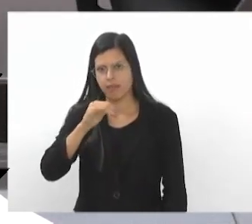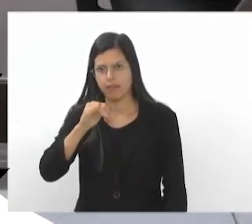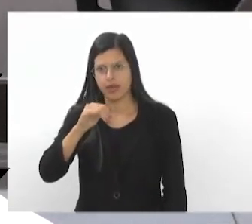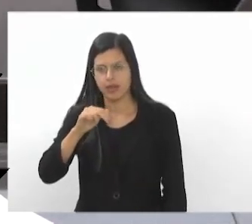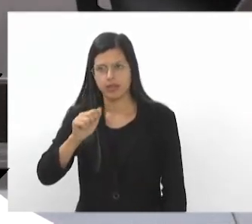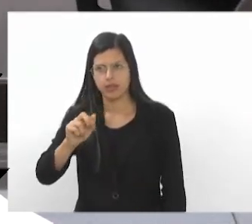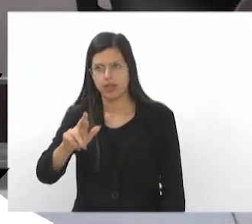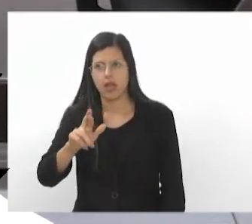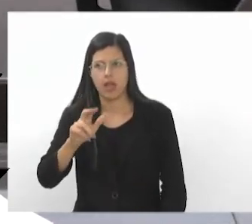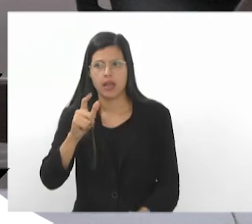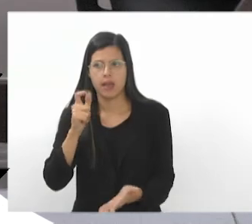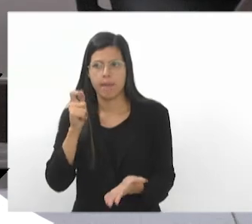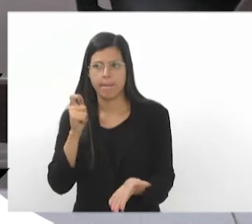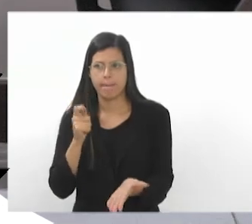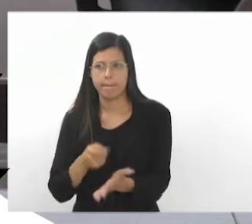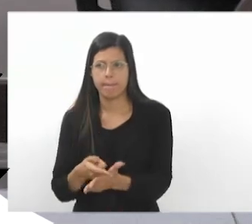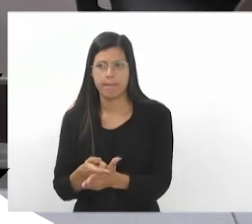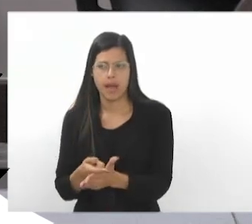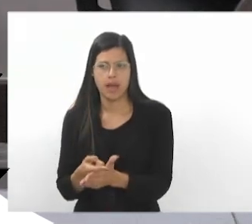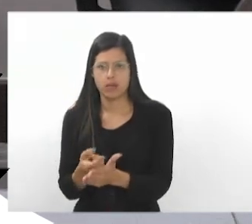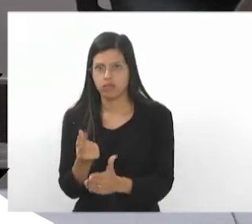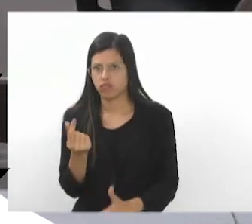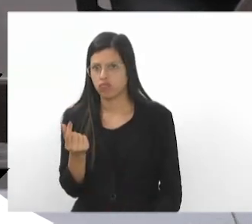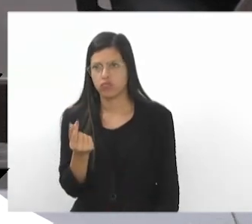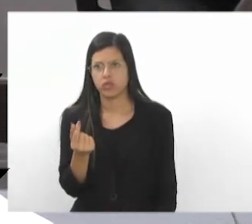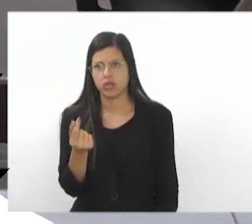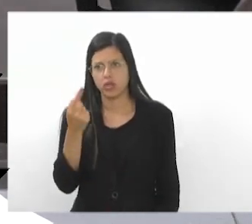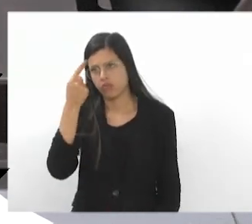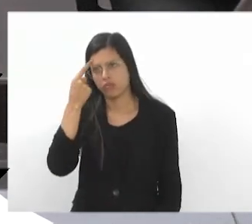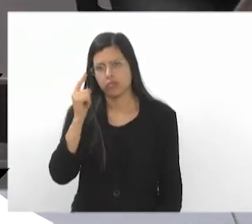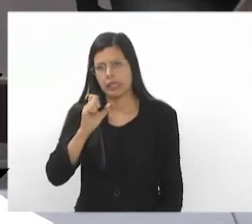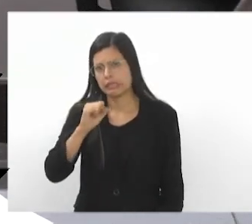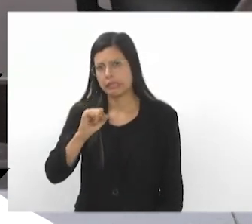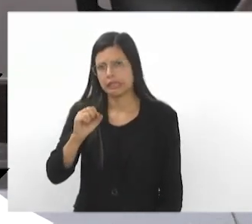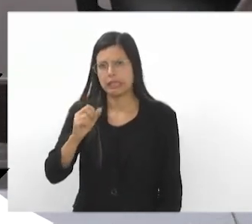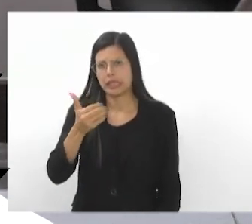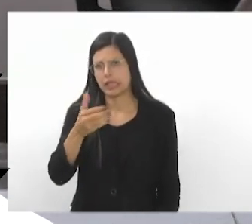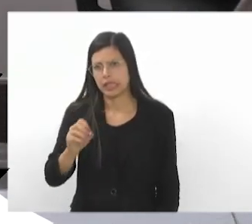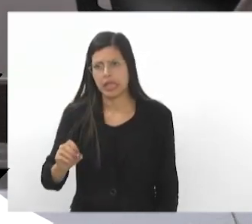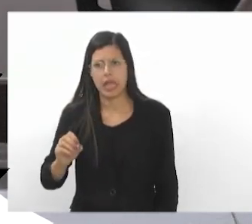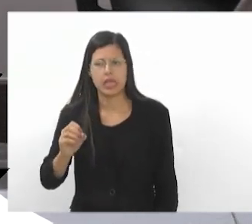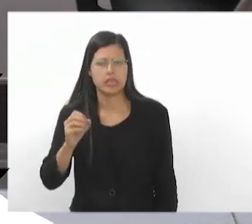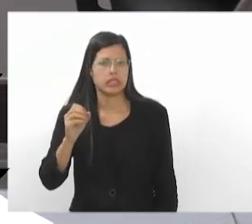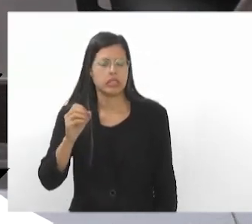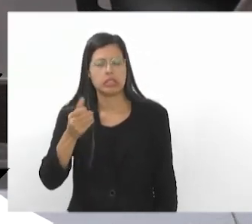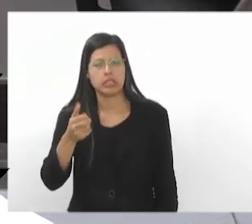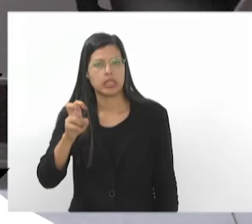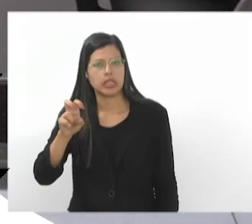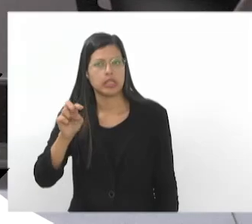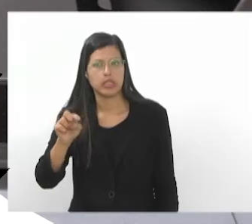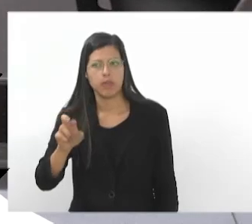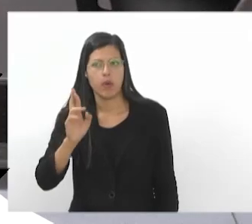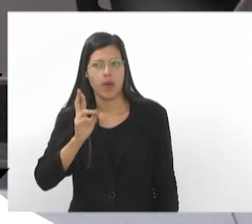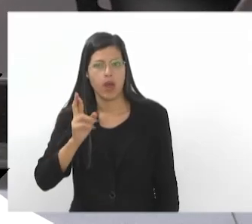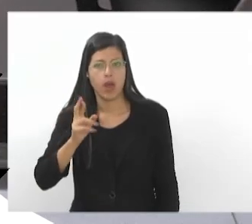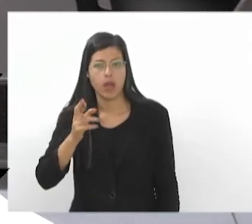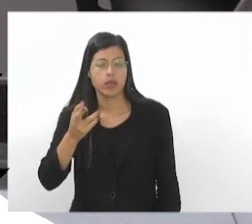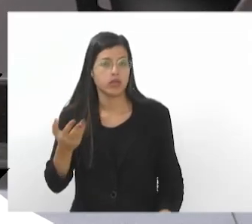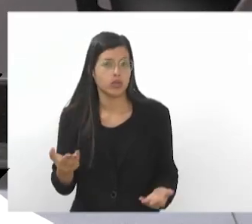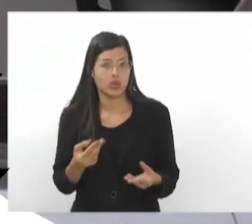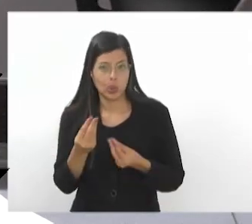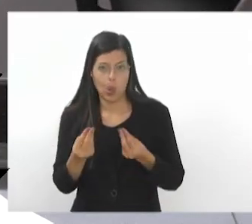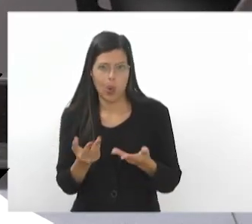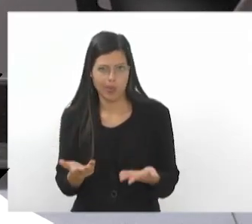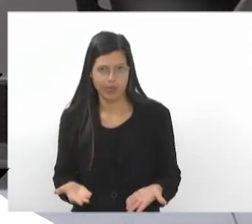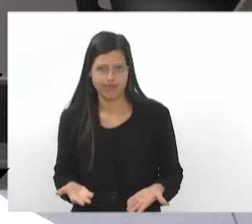urgências, uma grana, não sei quanto, se é 5, 10 mil reais. Perfeito. Você quer um absurdo. É absurdo.